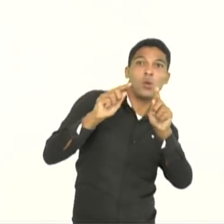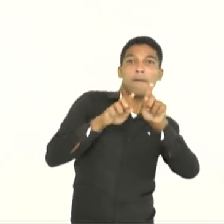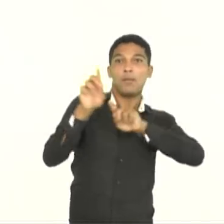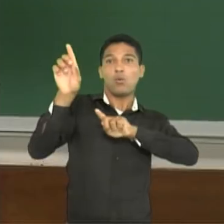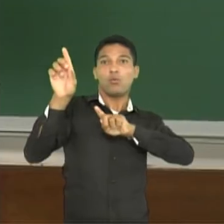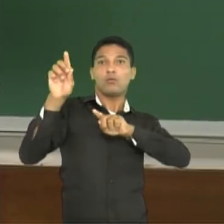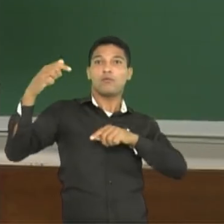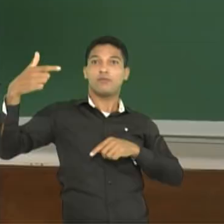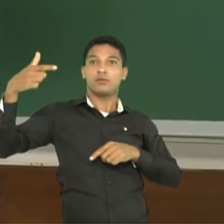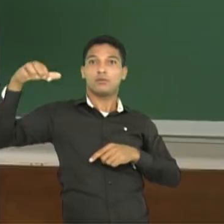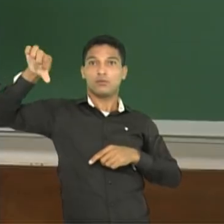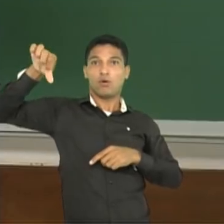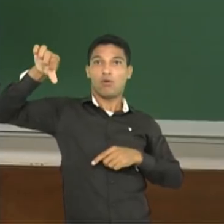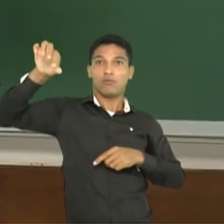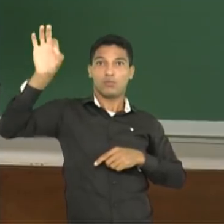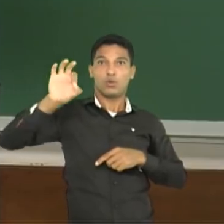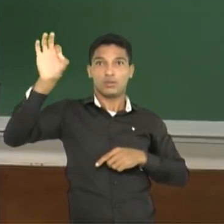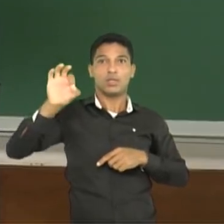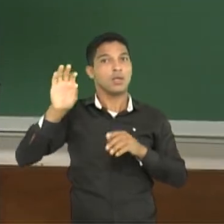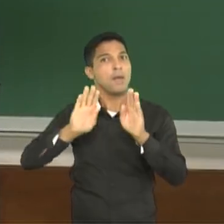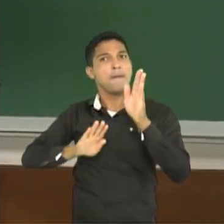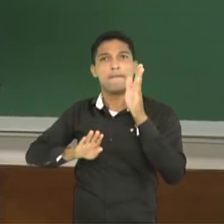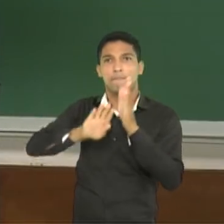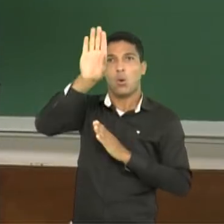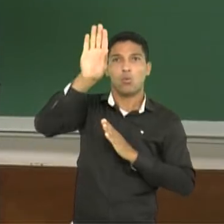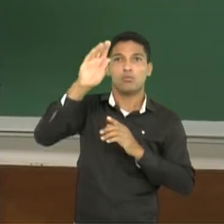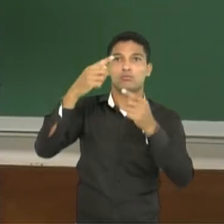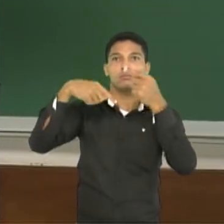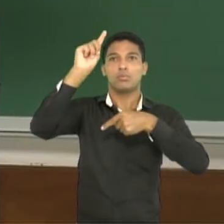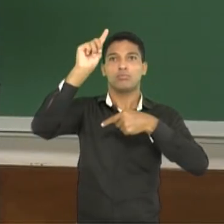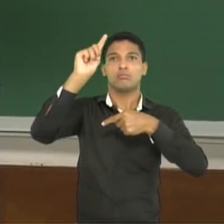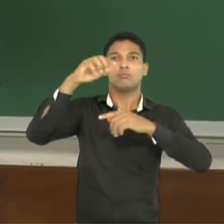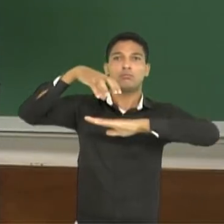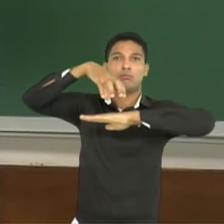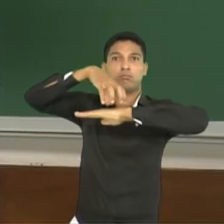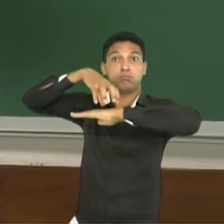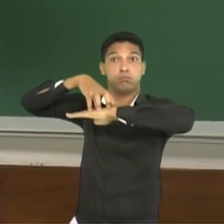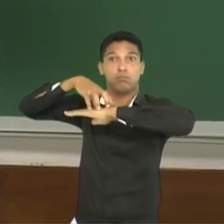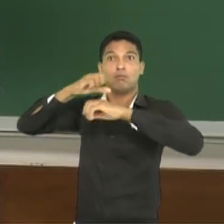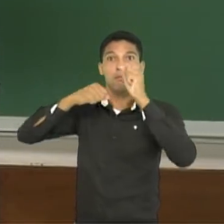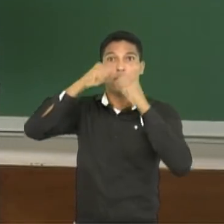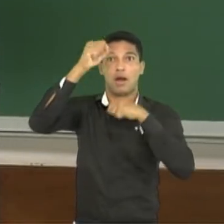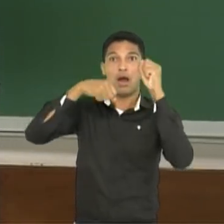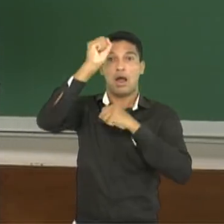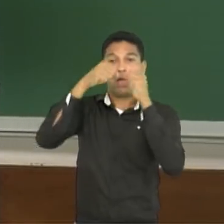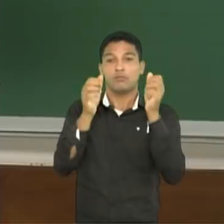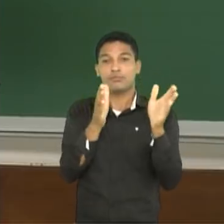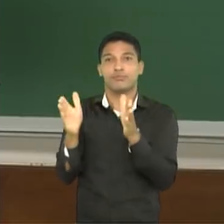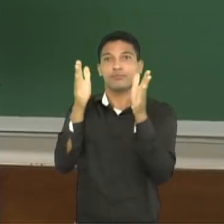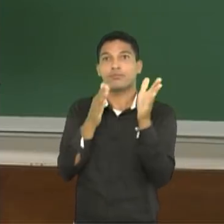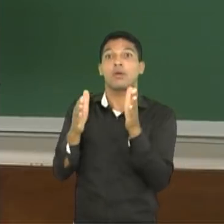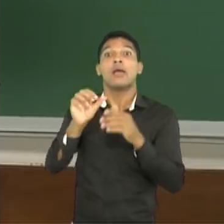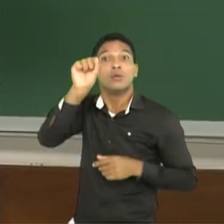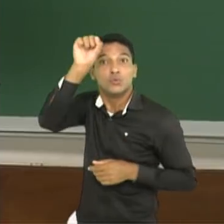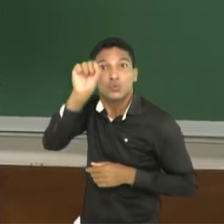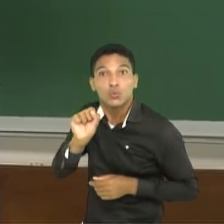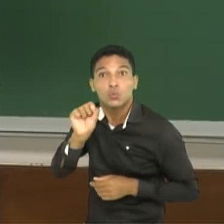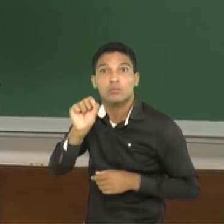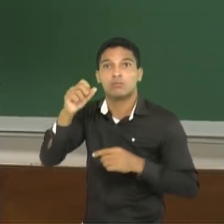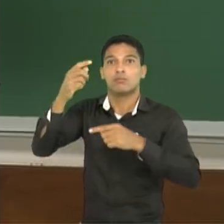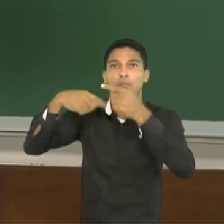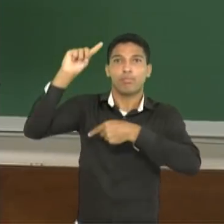Ou seja, é um crescimento da industrialização na região sul. Se a gente já comparar com outras regiões que a gente já